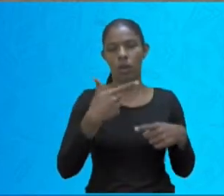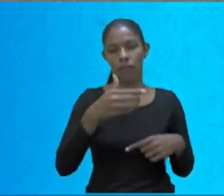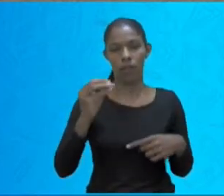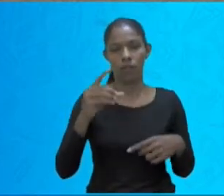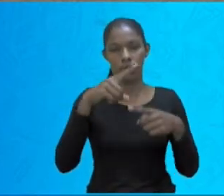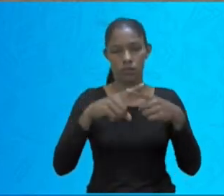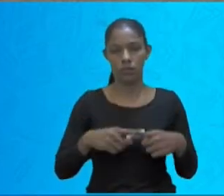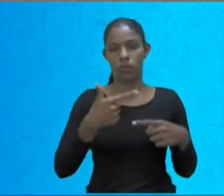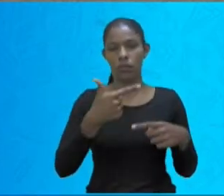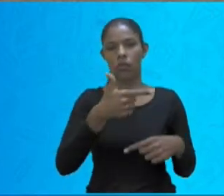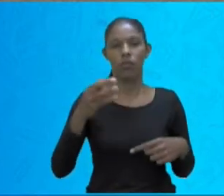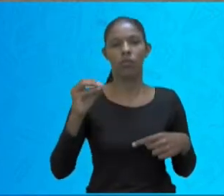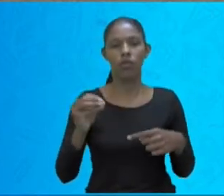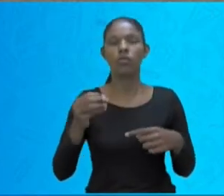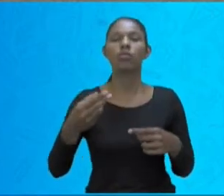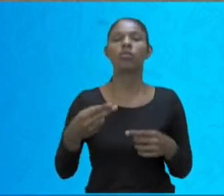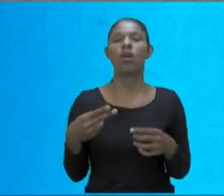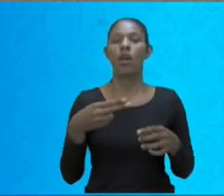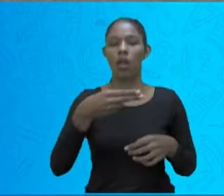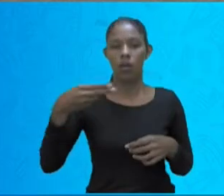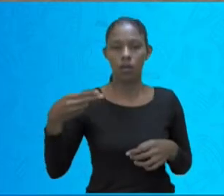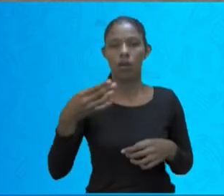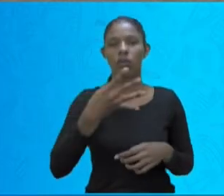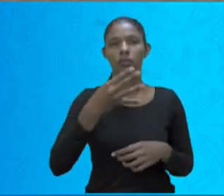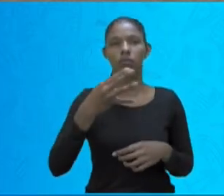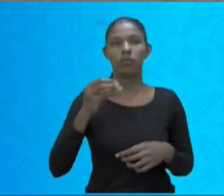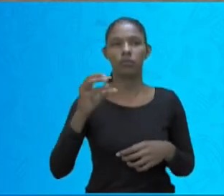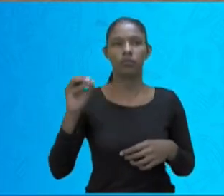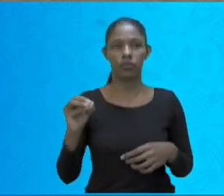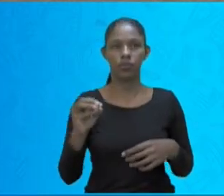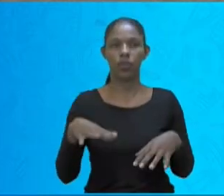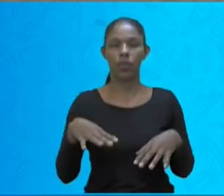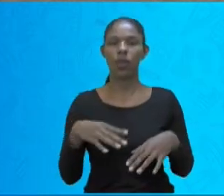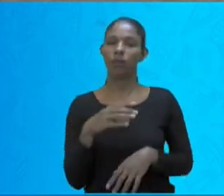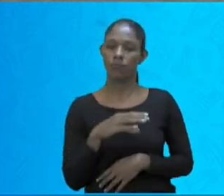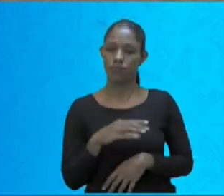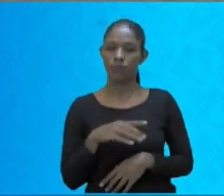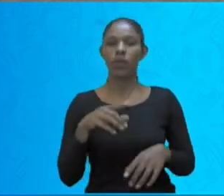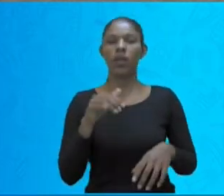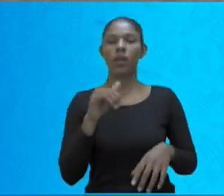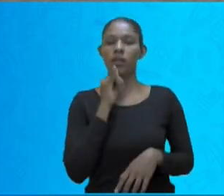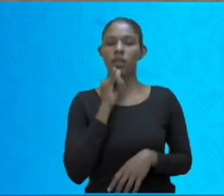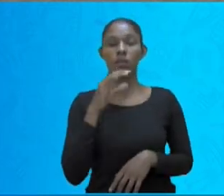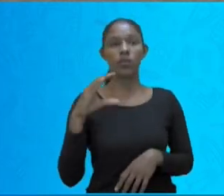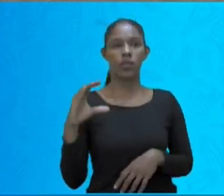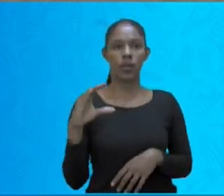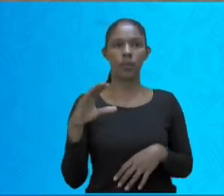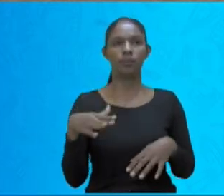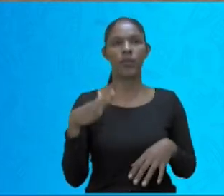Sabendo que 4,8 ao quadrado é igual a